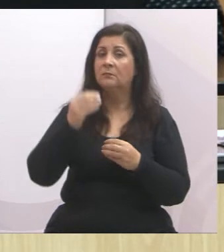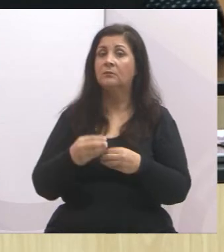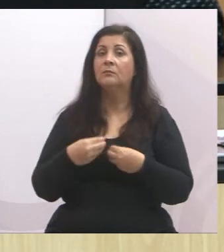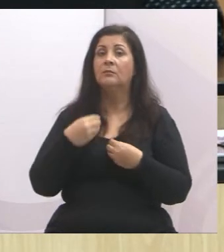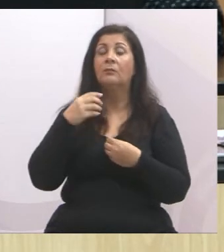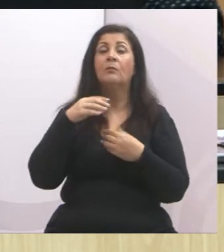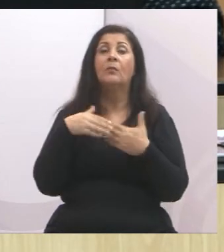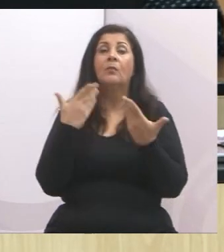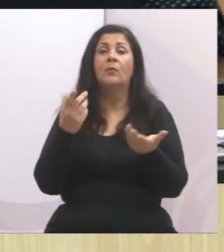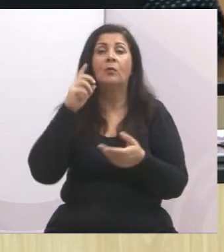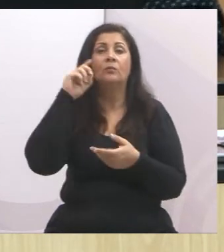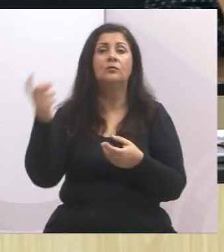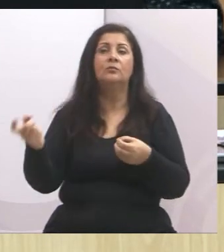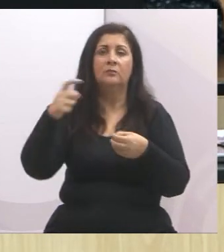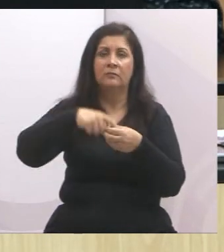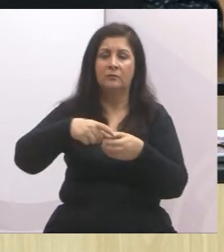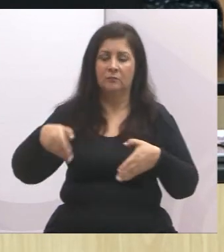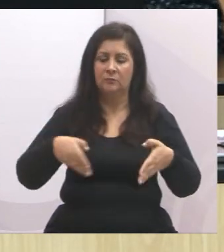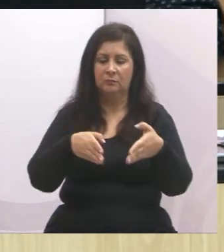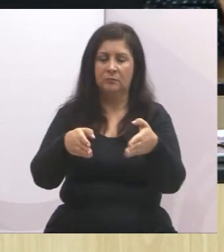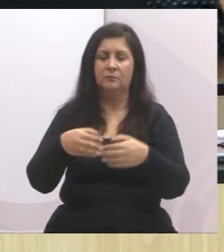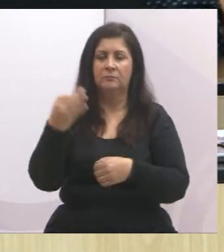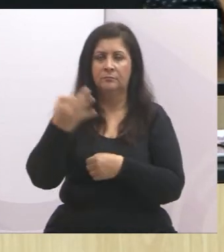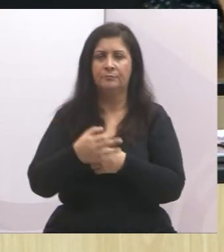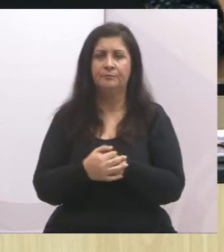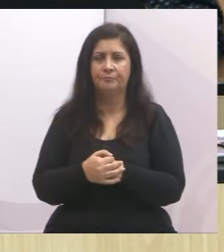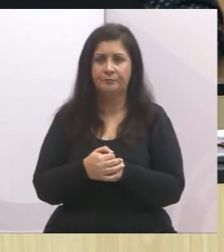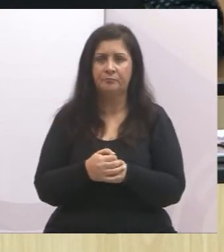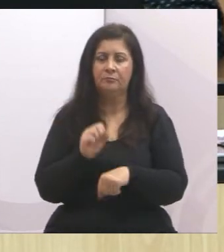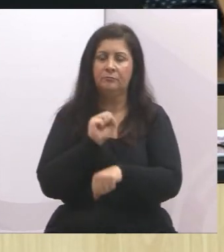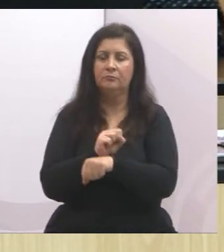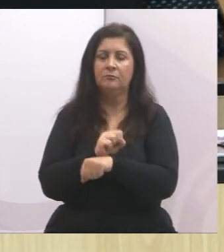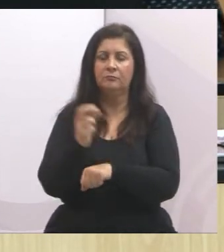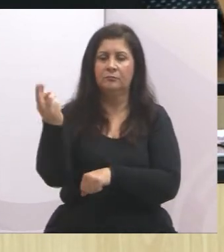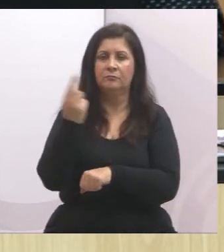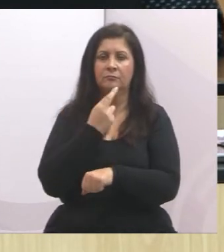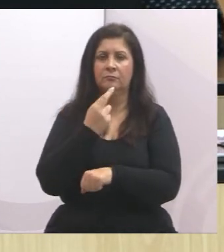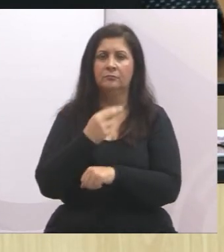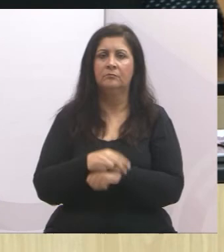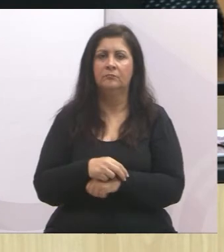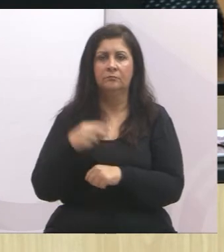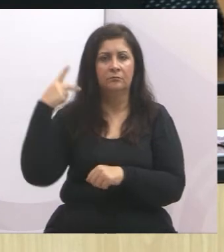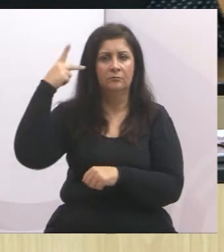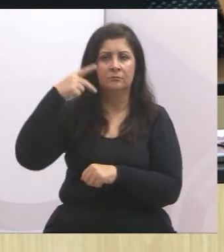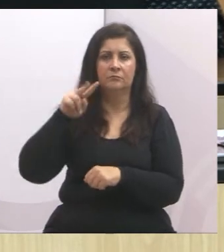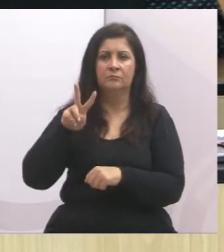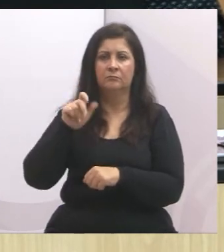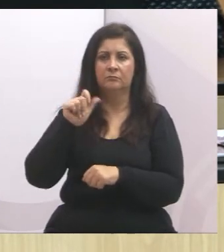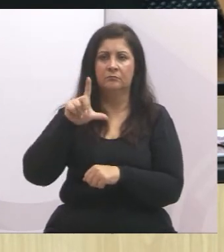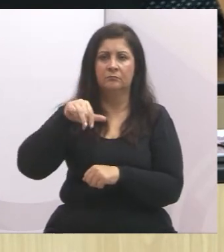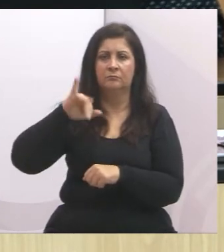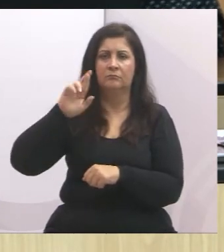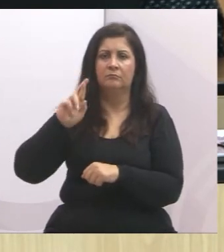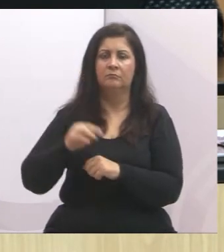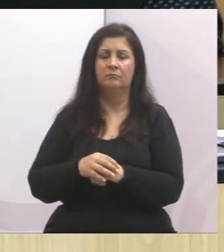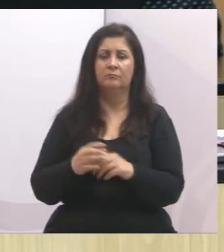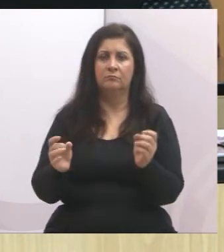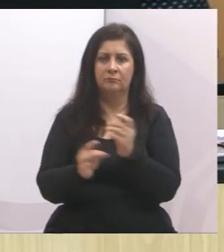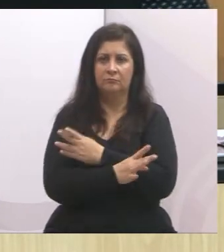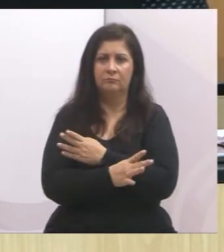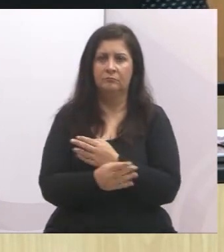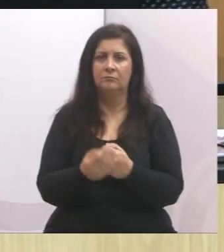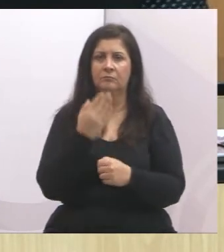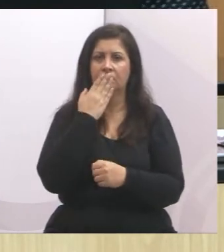pela referida rua? Ao aguardo de manifestação, subscrevemos. Vereador Valmir Parque do Meia Lua. Senhor presidente, não há mais pedidos de